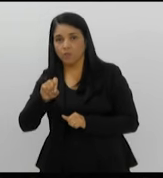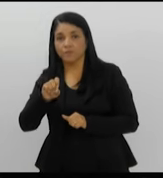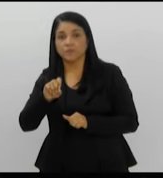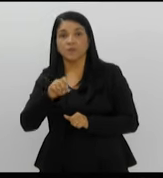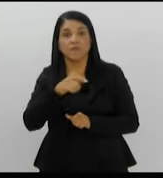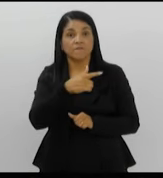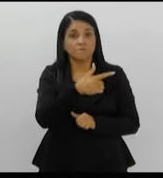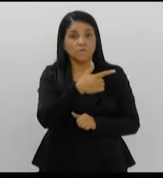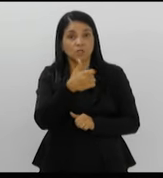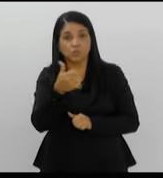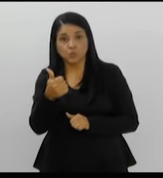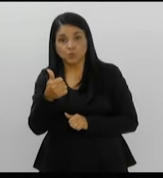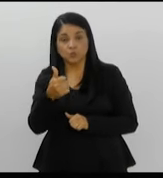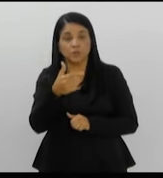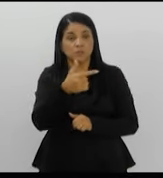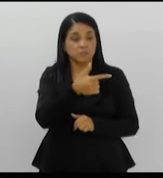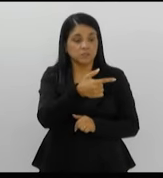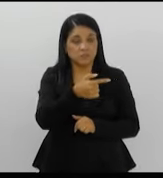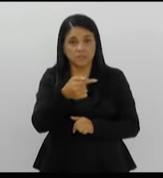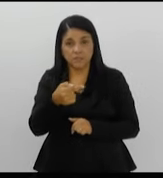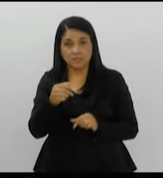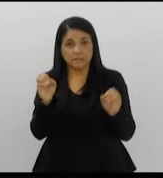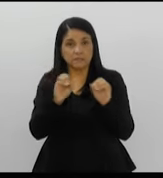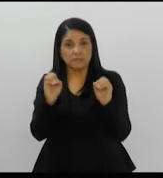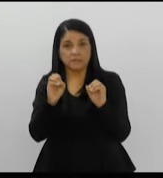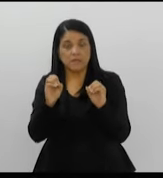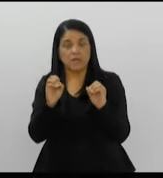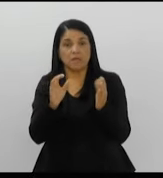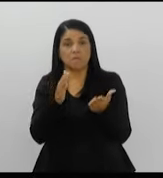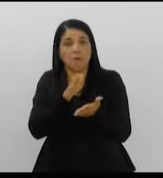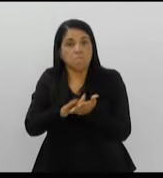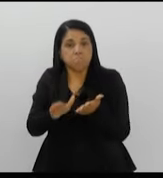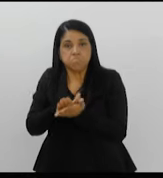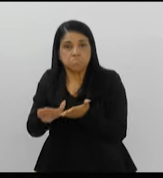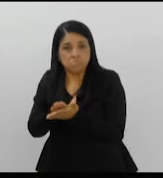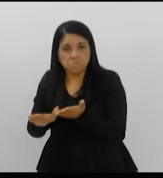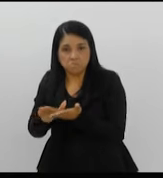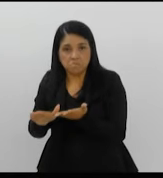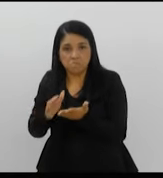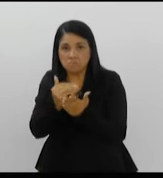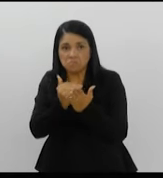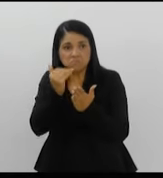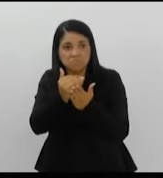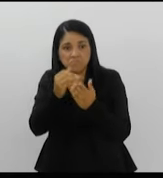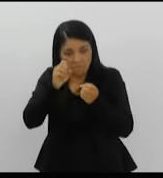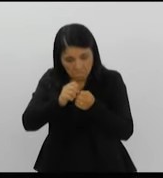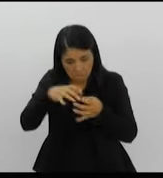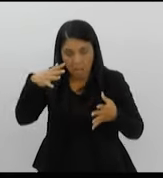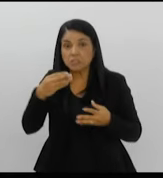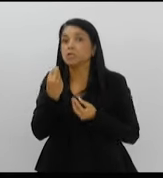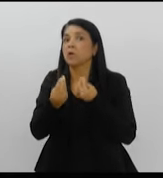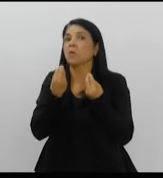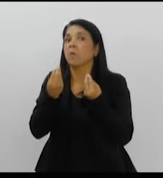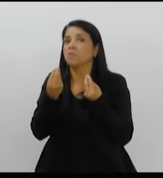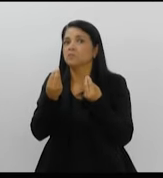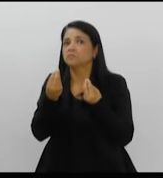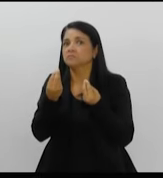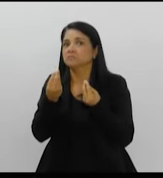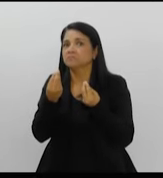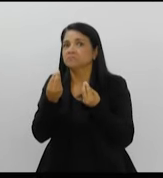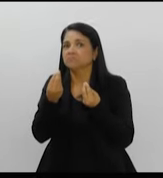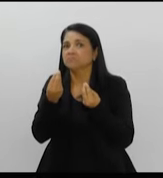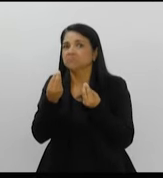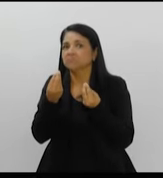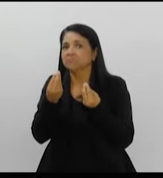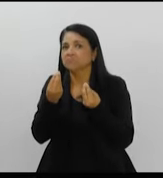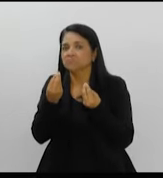em 17, sem aumento de despesa. Como faz essa mágica? Ninguém na face da